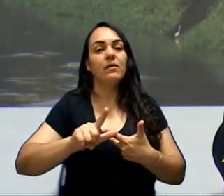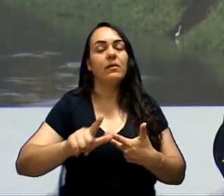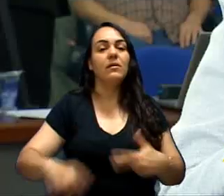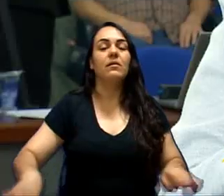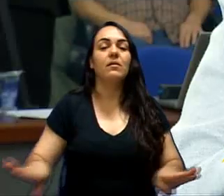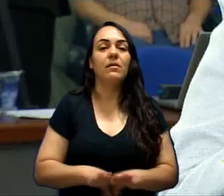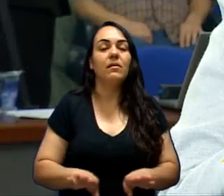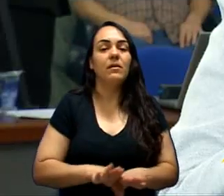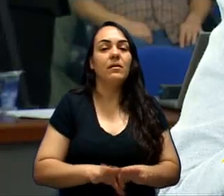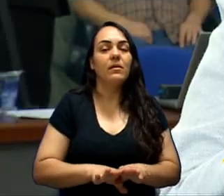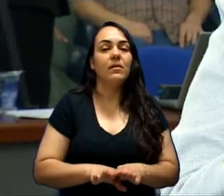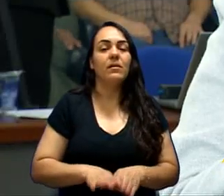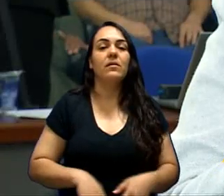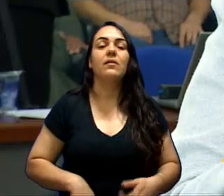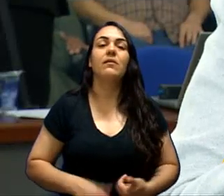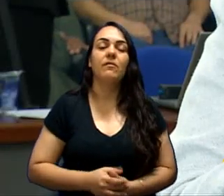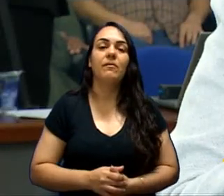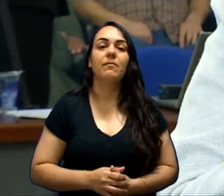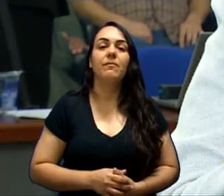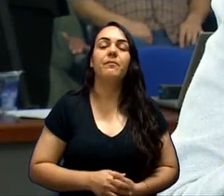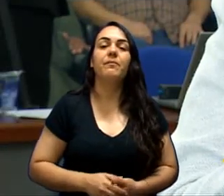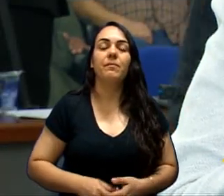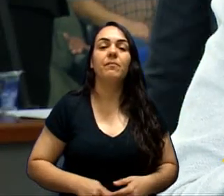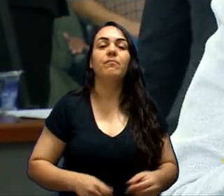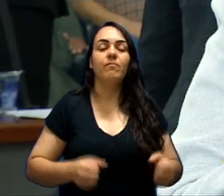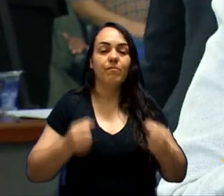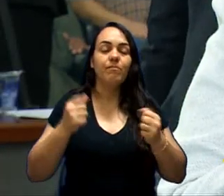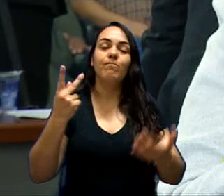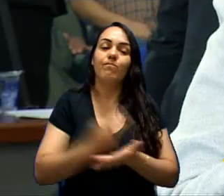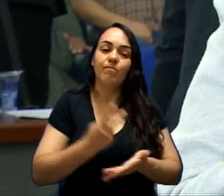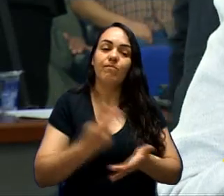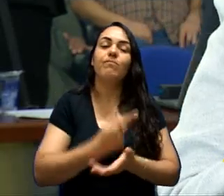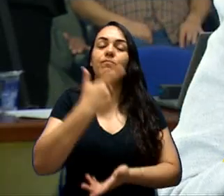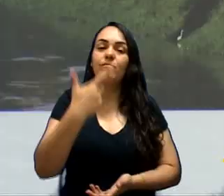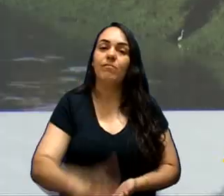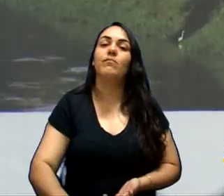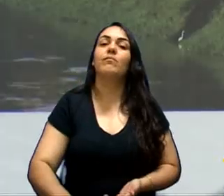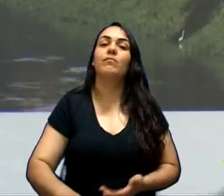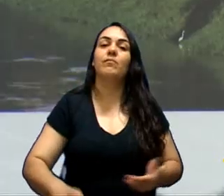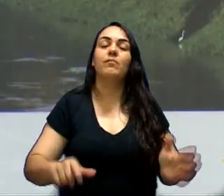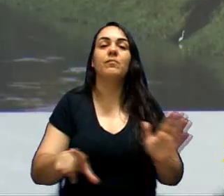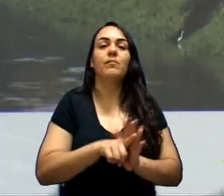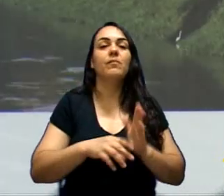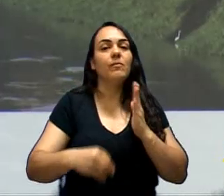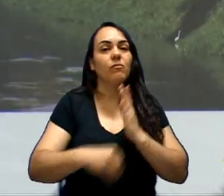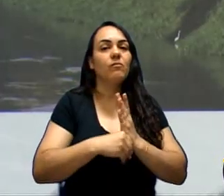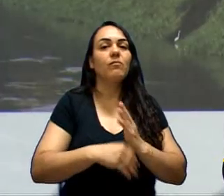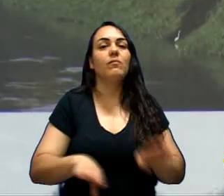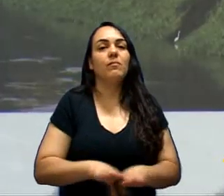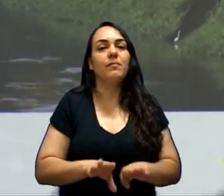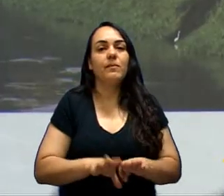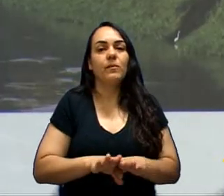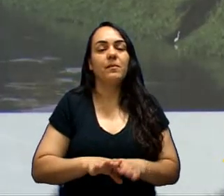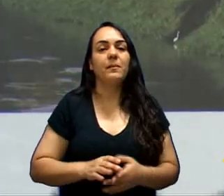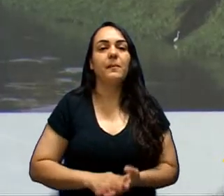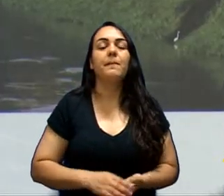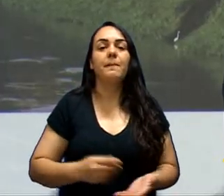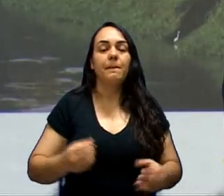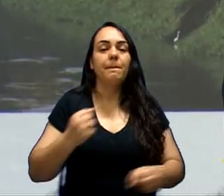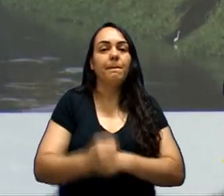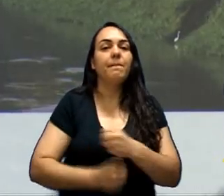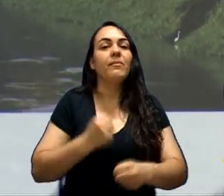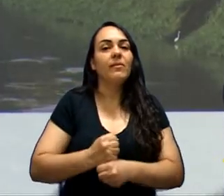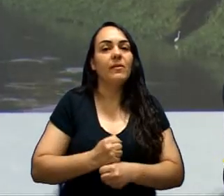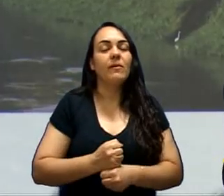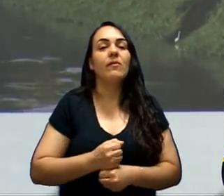cá. E este ano... E agora está errado de novo? Está errado de novo com outras emendas. Este ano nós temos aqui esse manual de